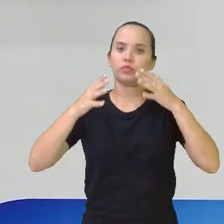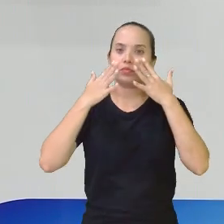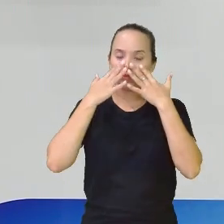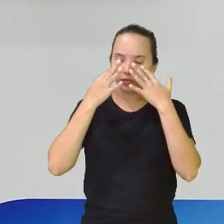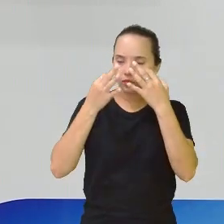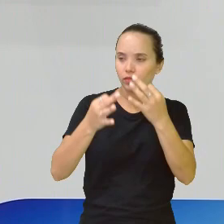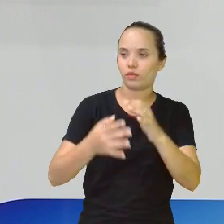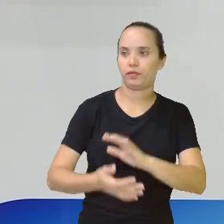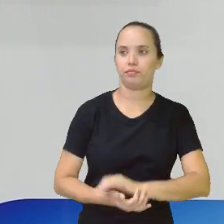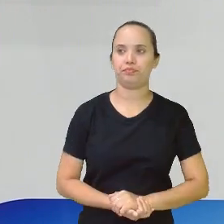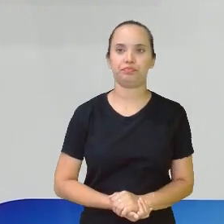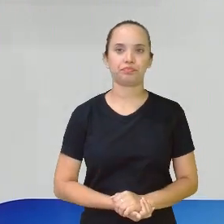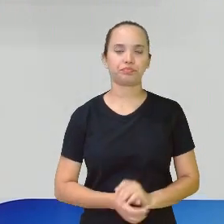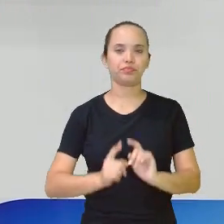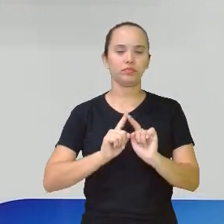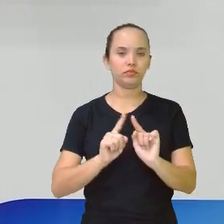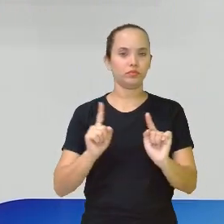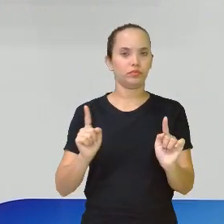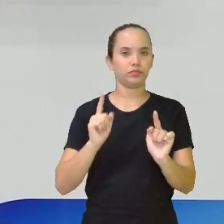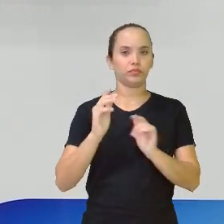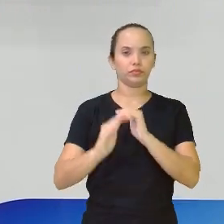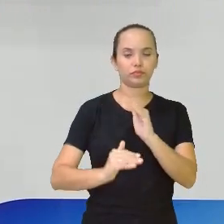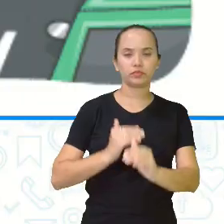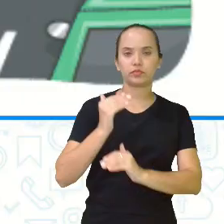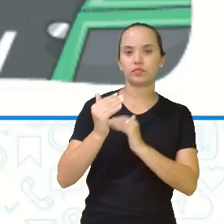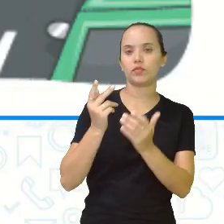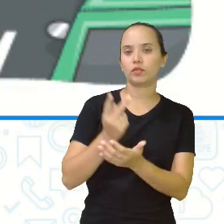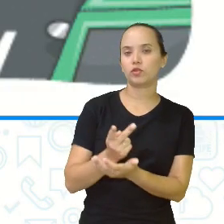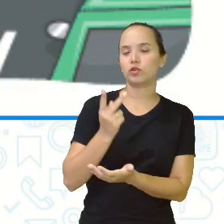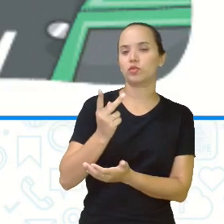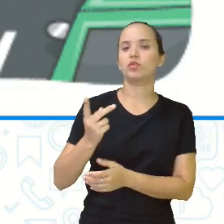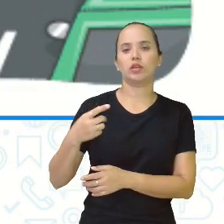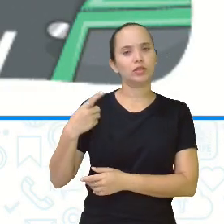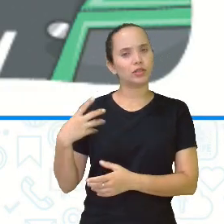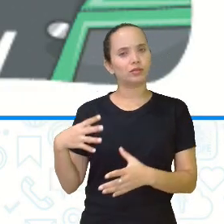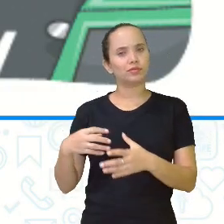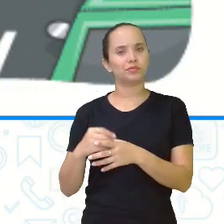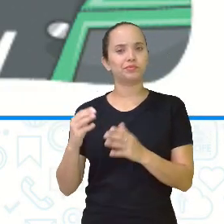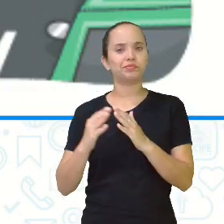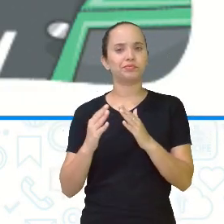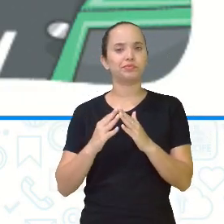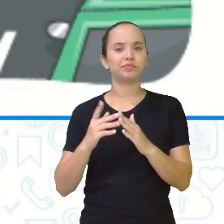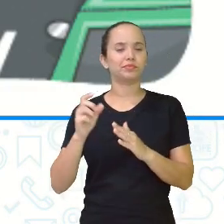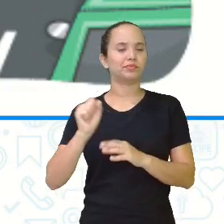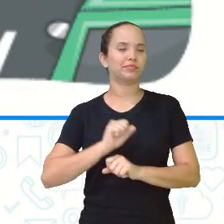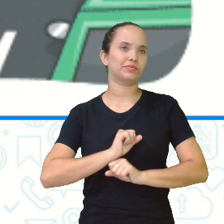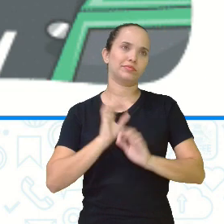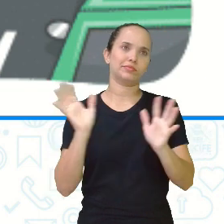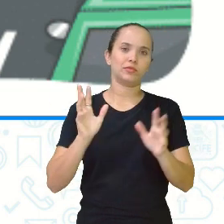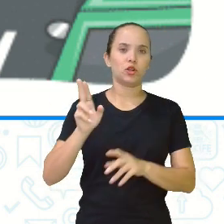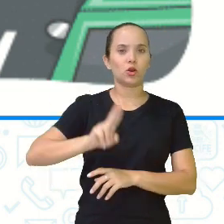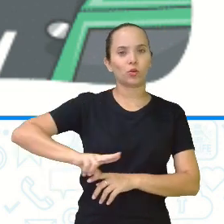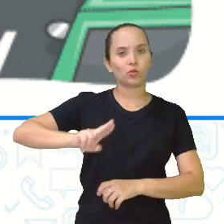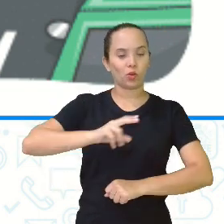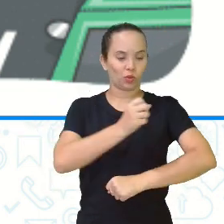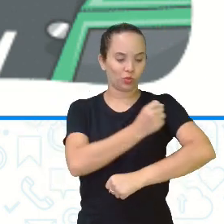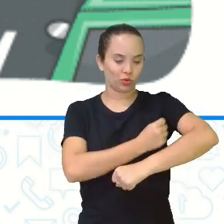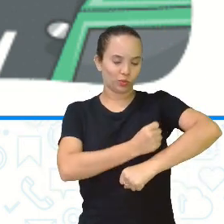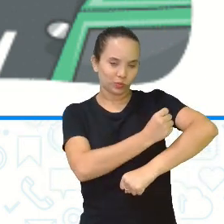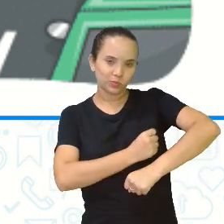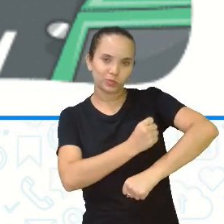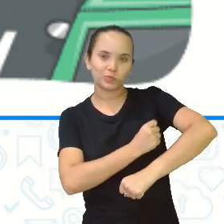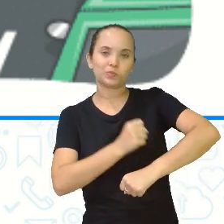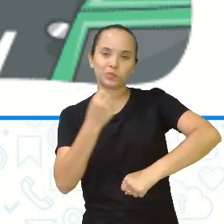aí. Mas esse processo de combustão acontece nas nossas casas, claro, com o gás ali, o botijão, quando nós vamos cozinhar